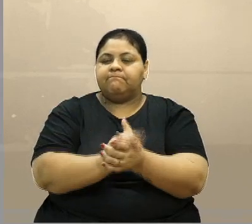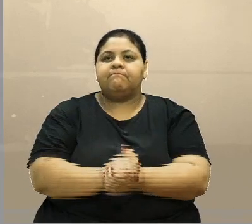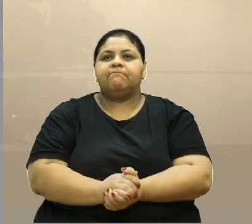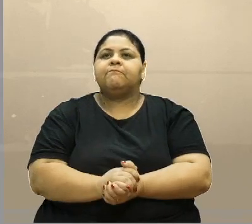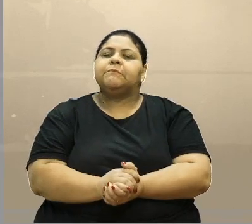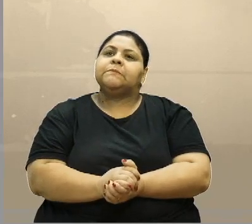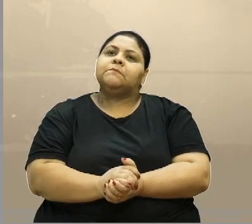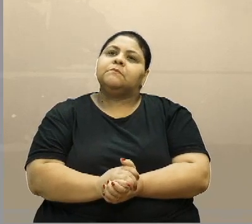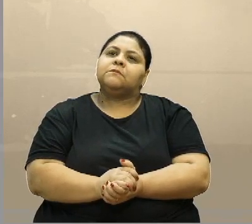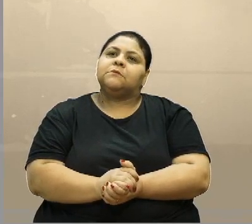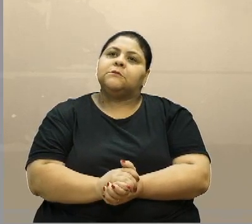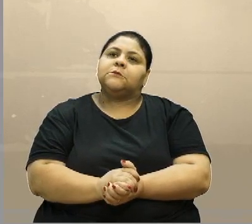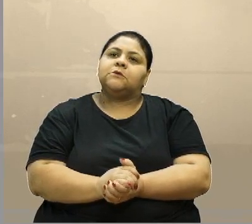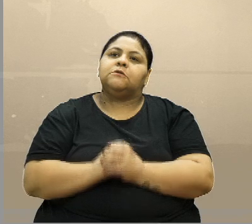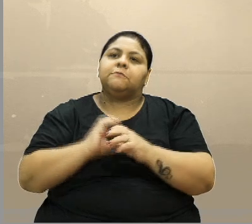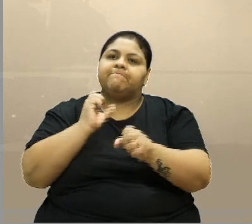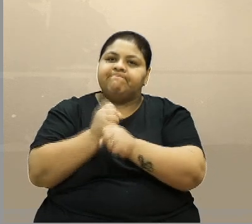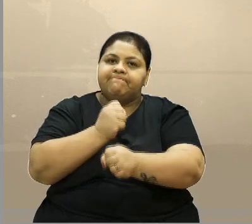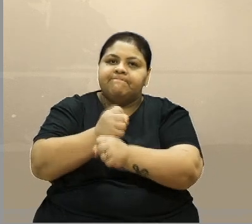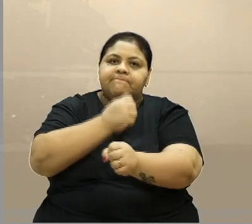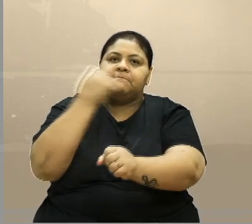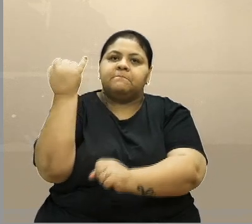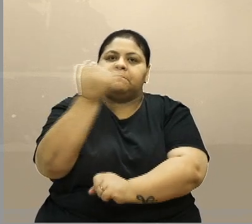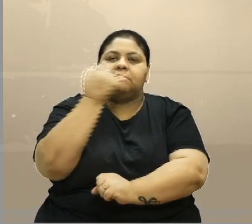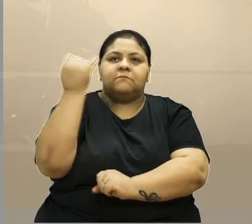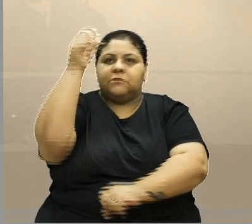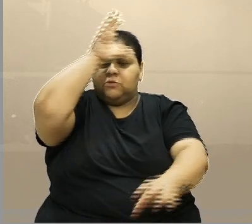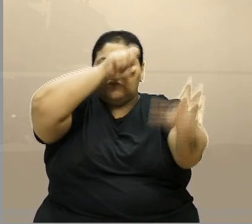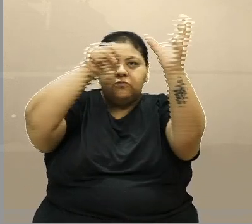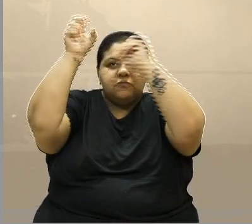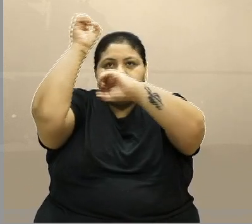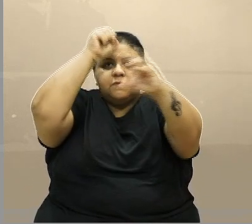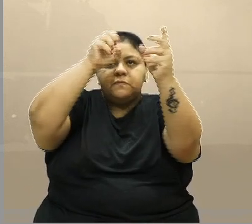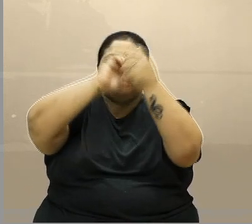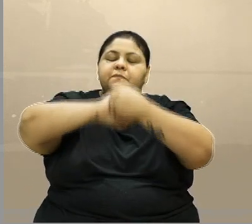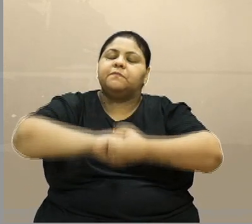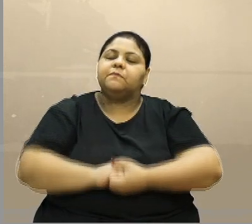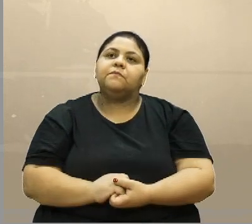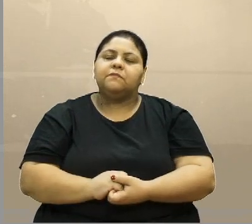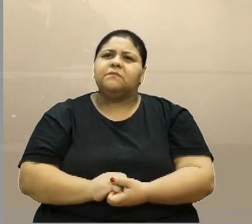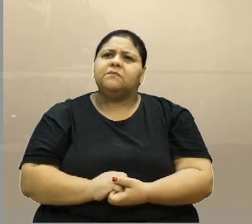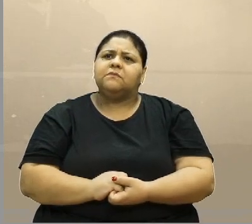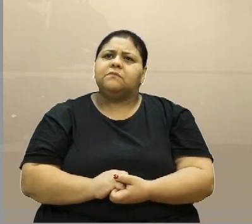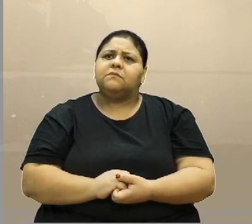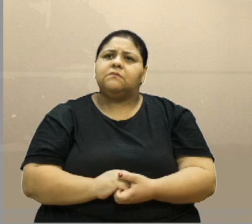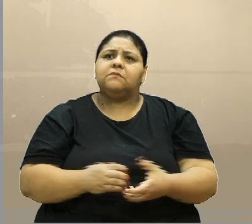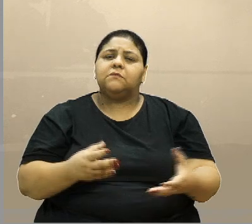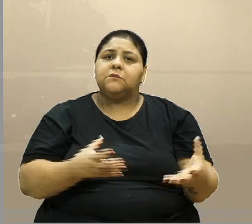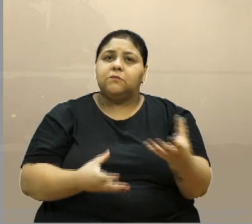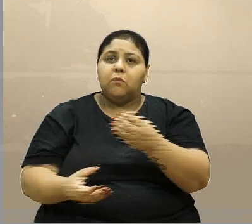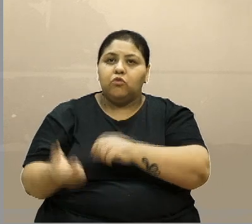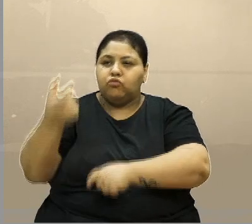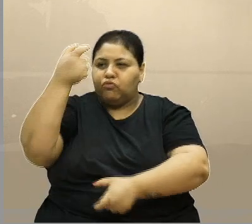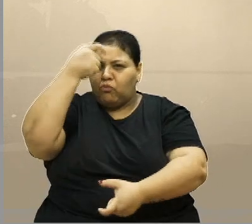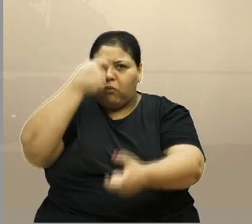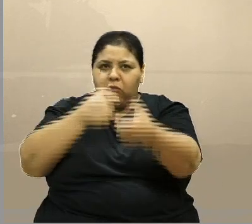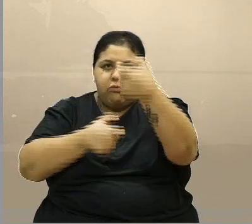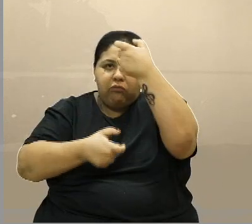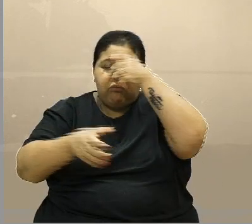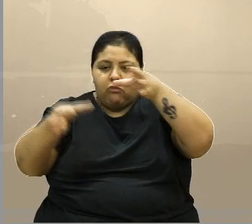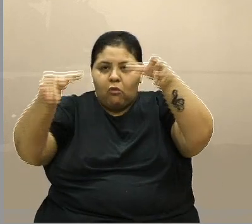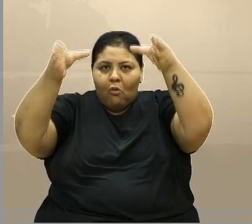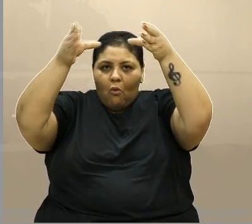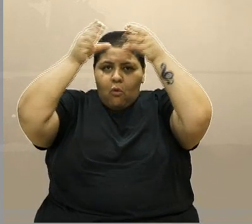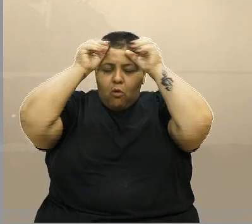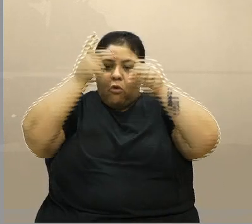foram anos importantes, de muito aprendizado, de muito conhecimento, de busca